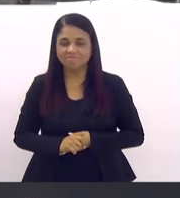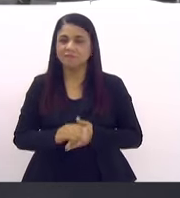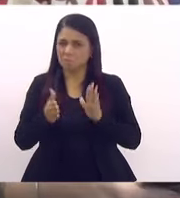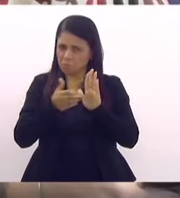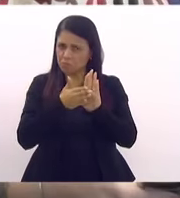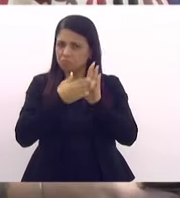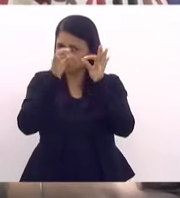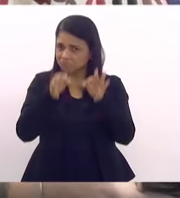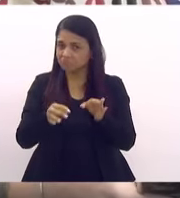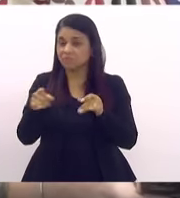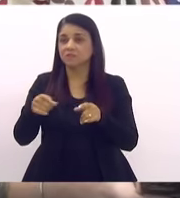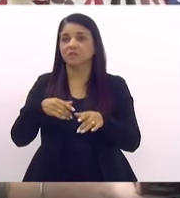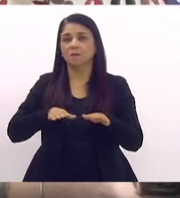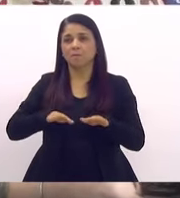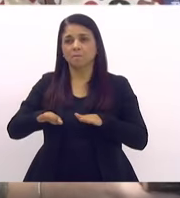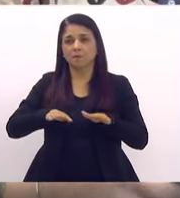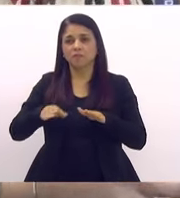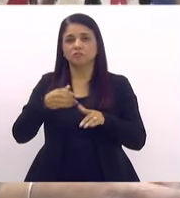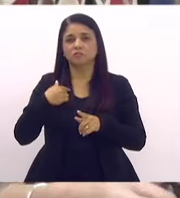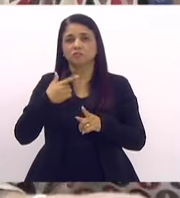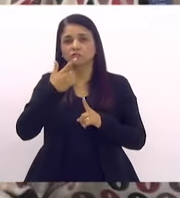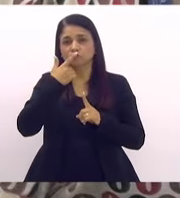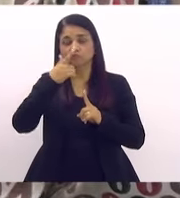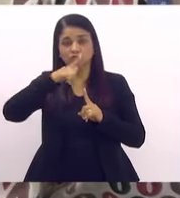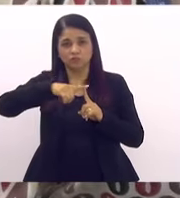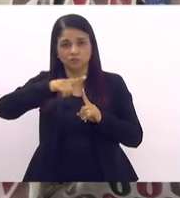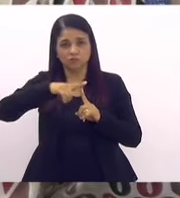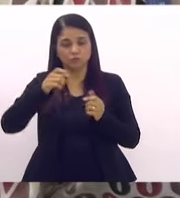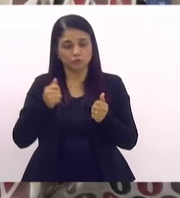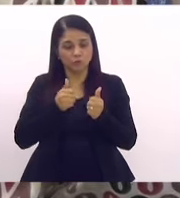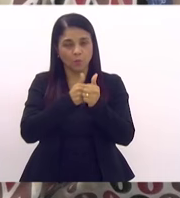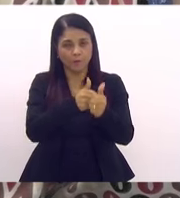break é tipicamente acompanhado por músicas